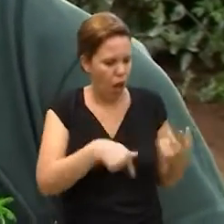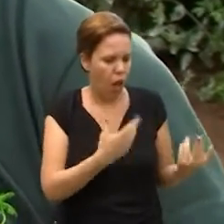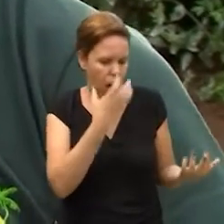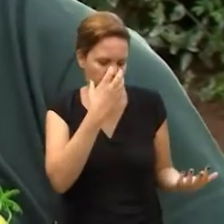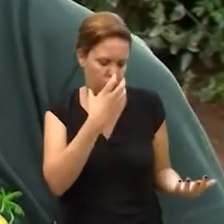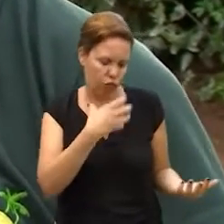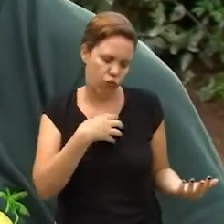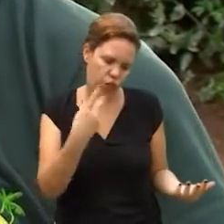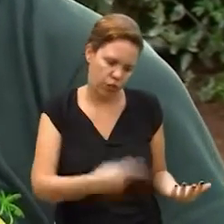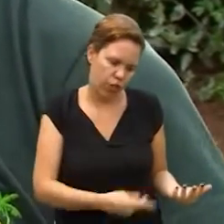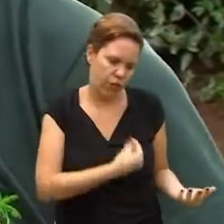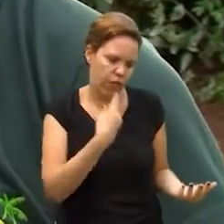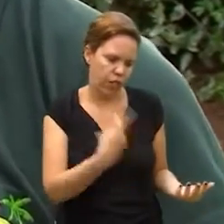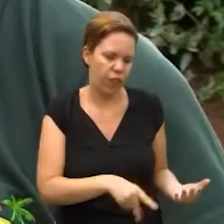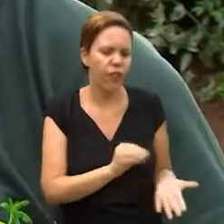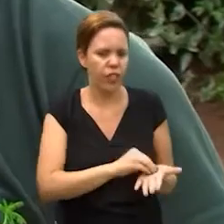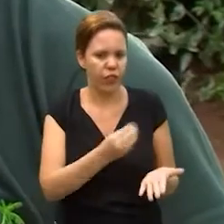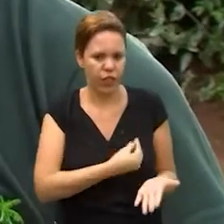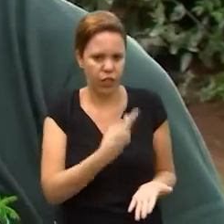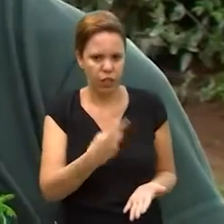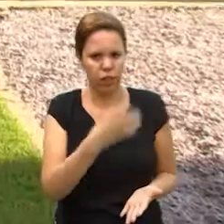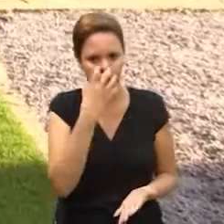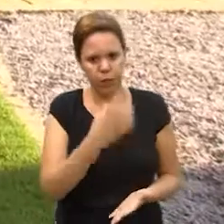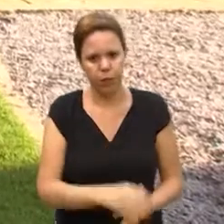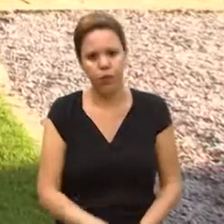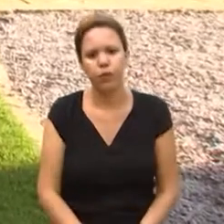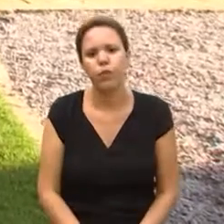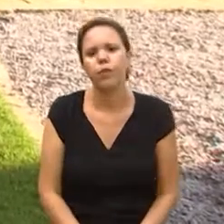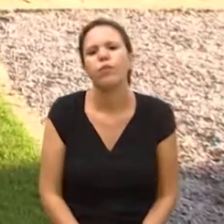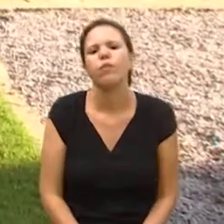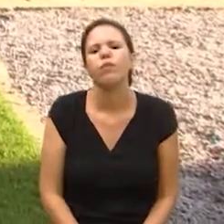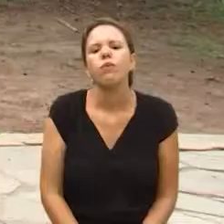cachorros também, que isso é o que faz muita falta na vida deles.